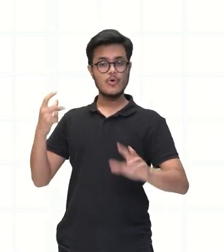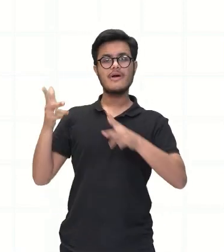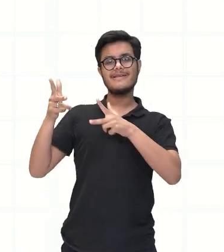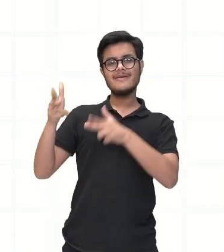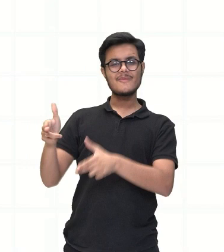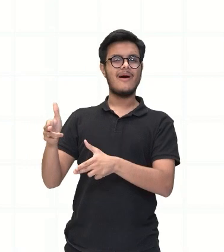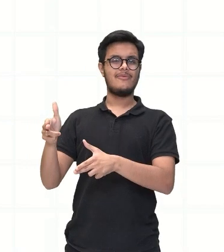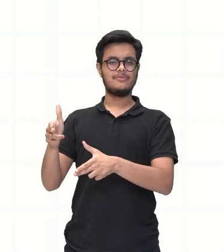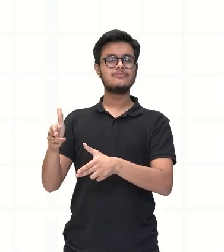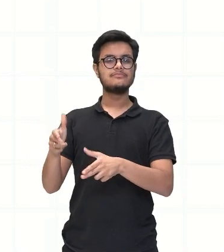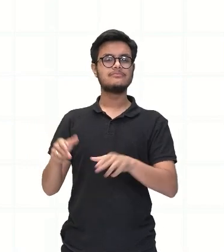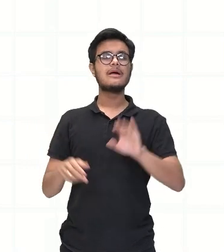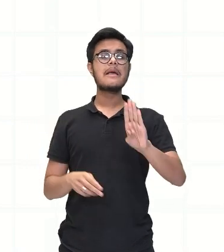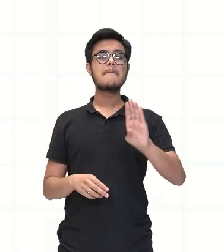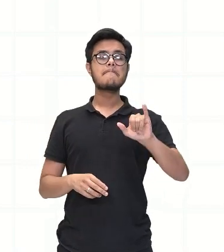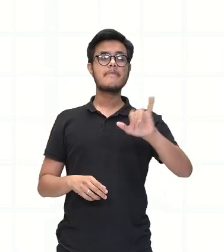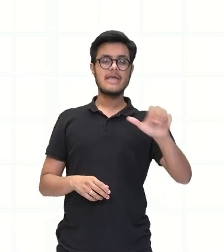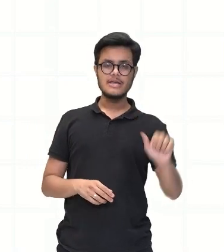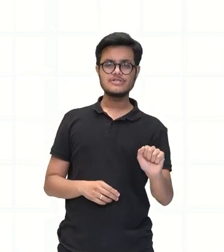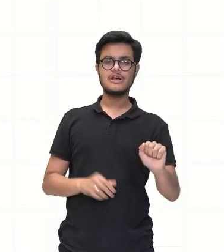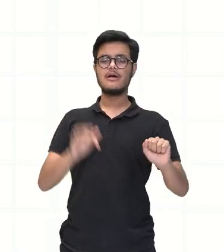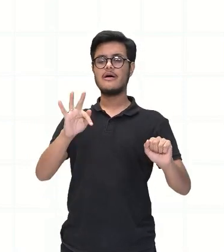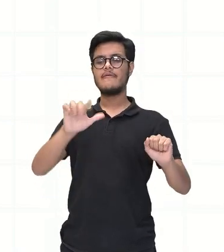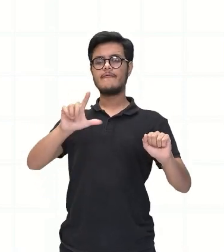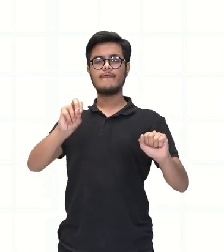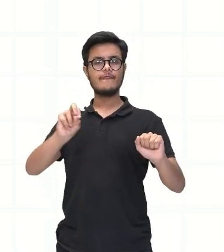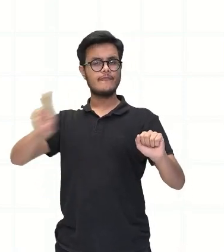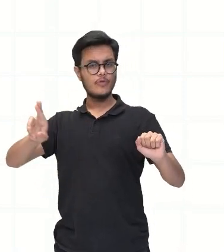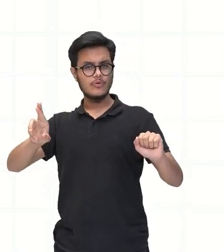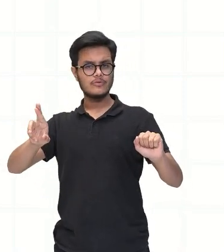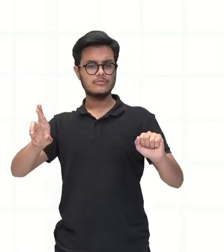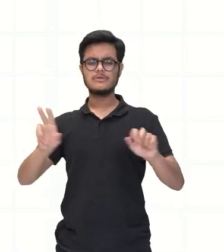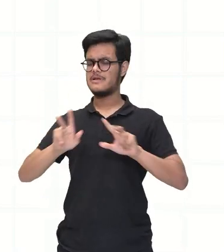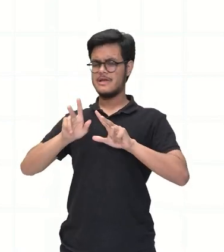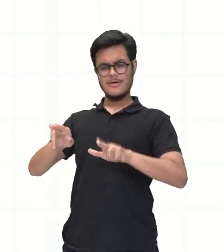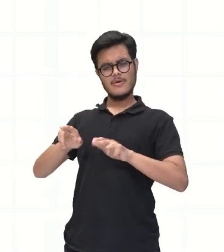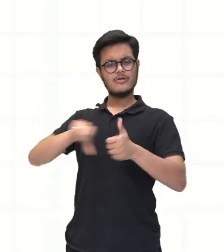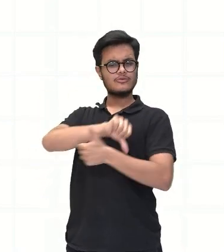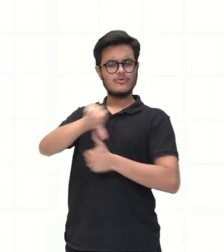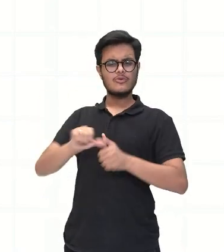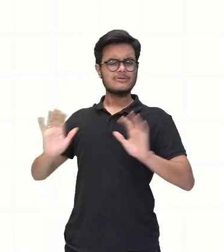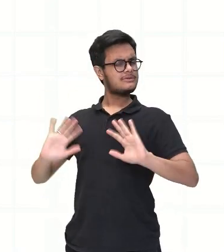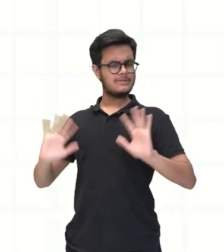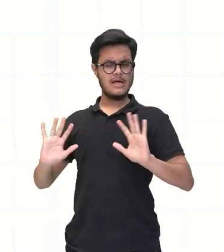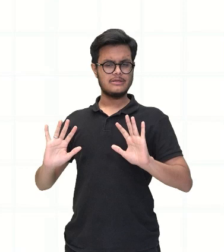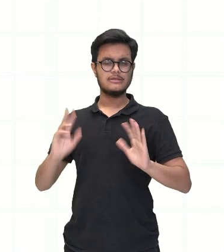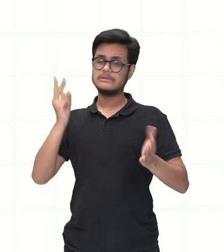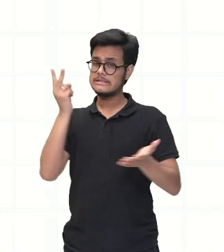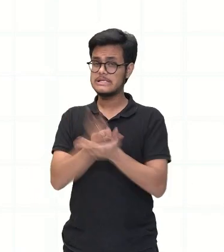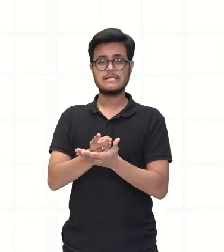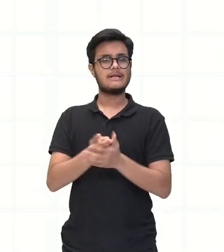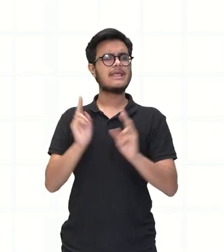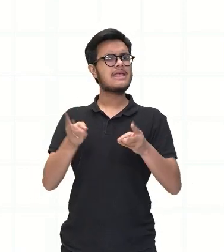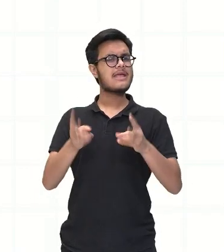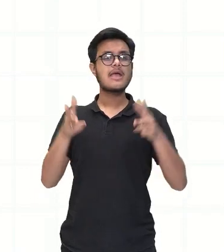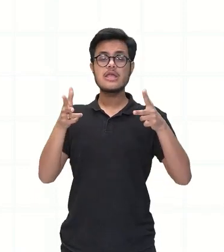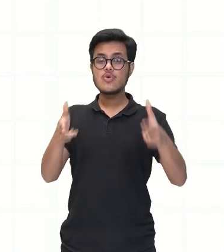Beija-flor, beija se escreve assim. Flor também. Então não houve alteração, nem em letras e nem